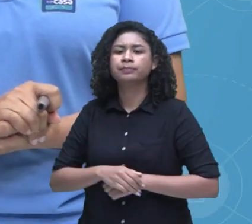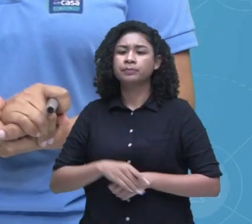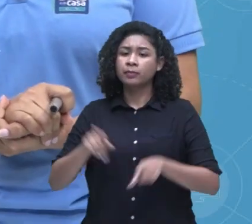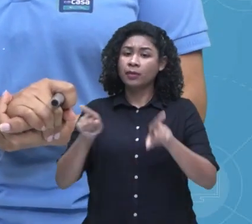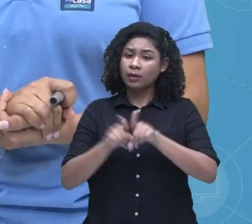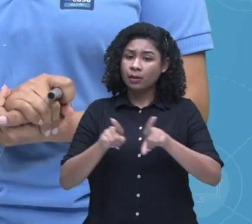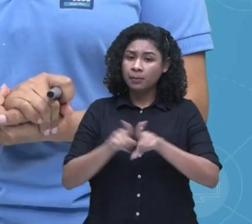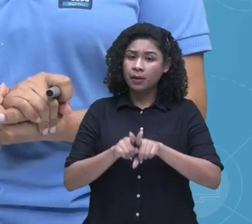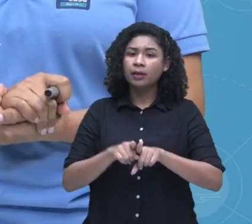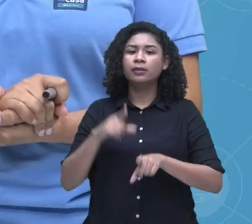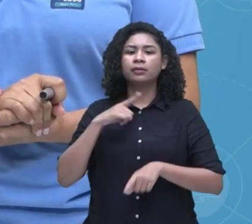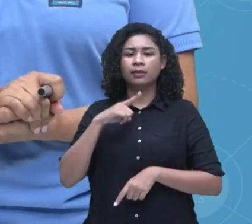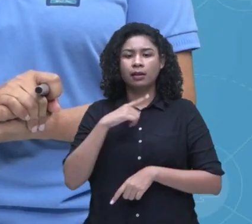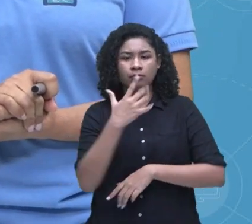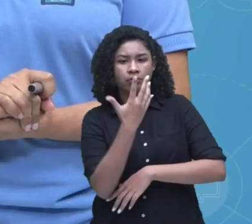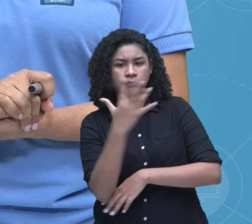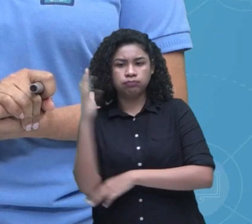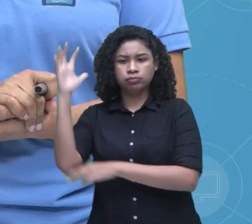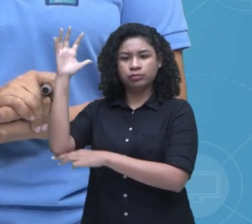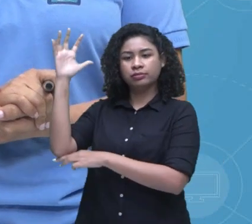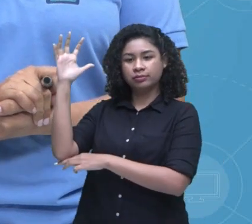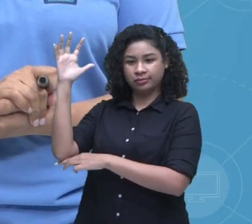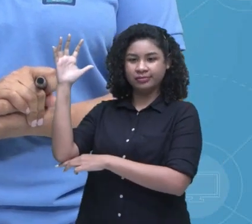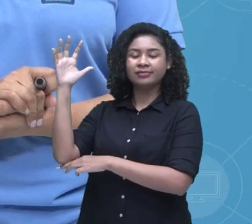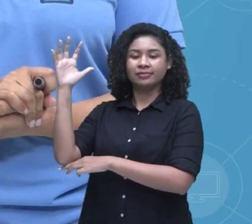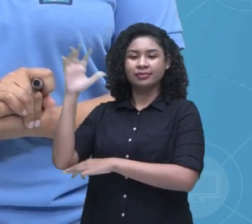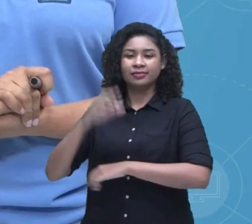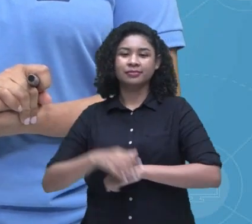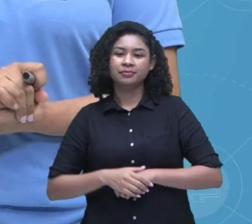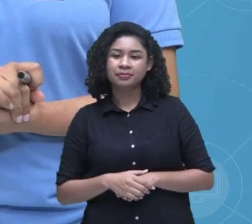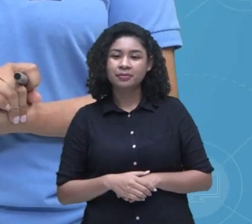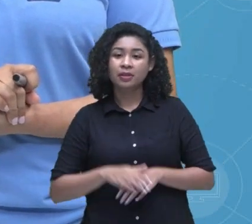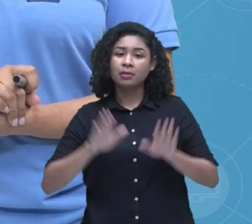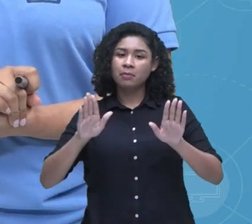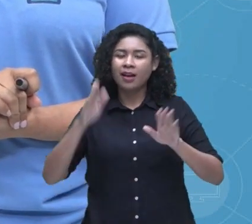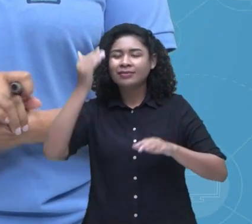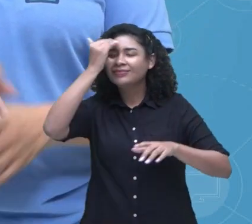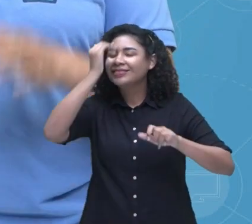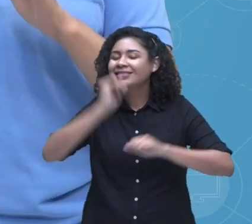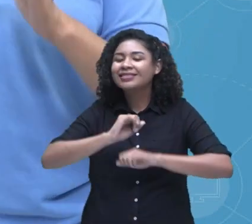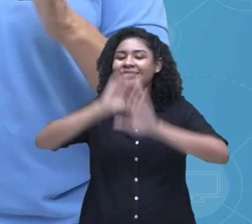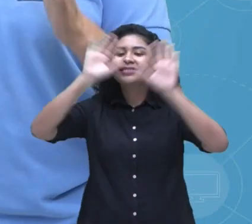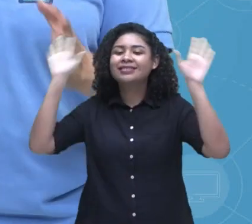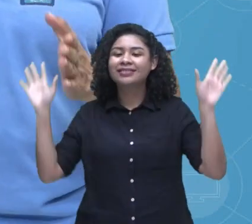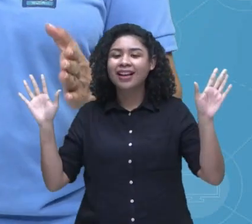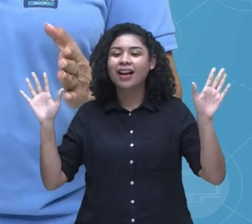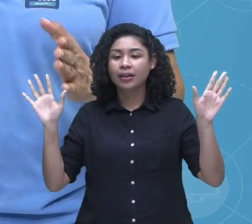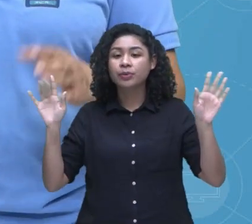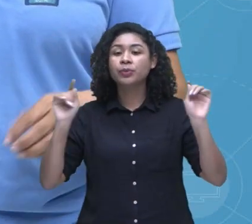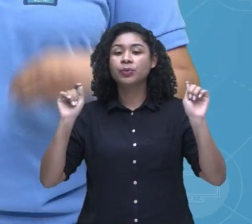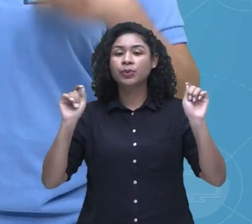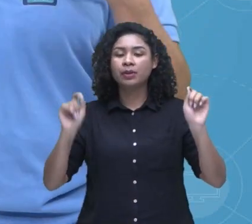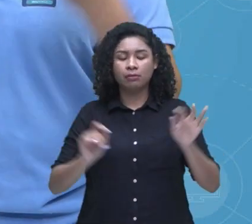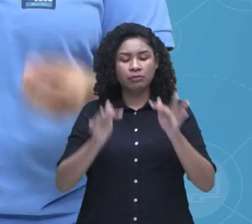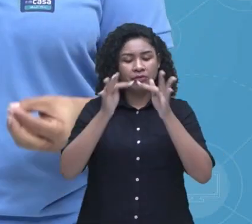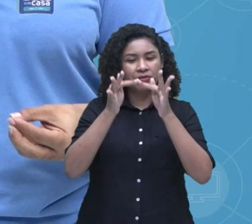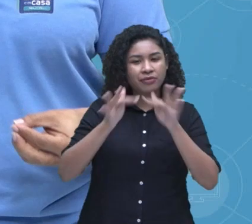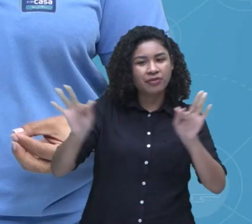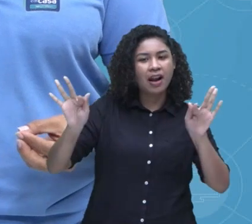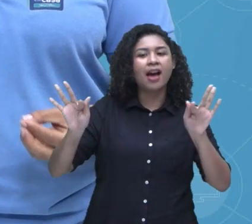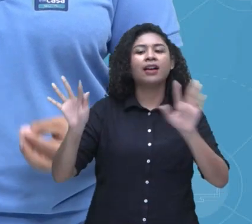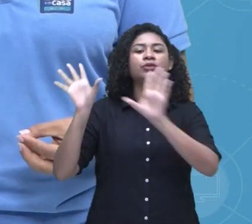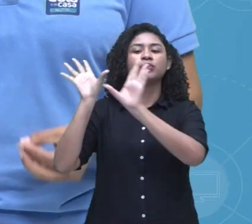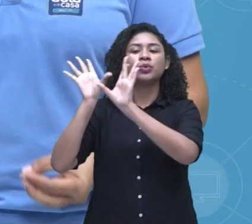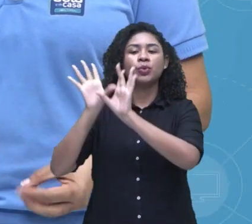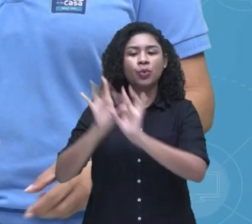mangueira, né, a árvore. Mas isso também vai ficar bem claro dentro da frase, dentro do que você